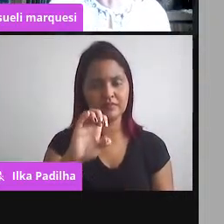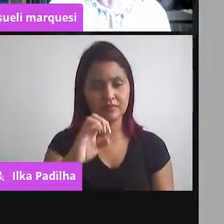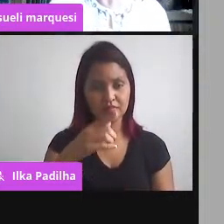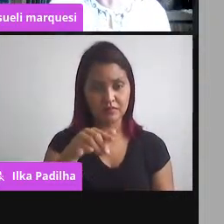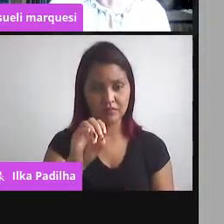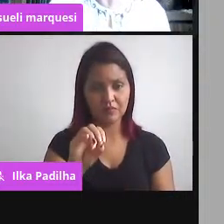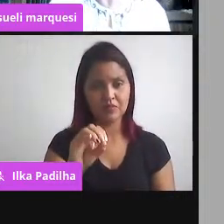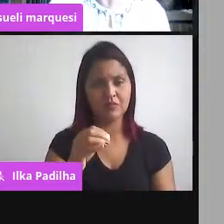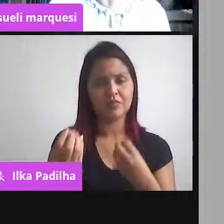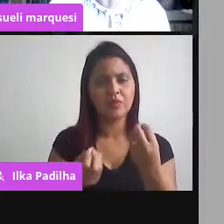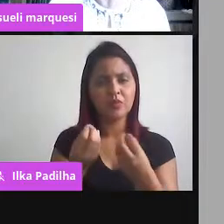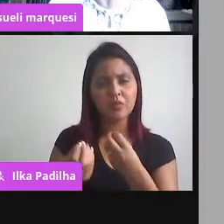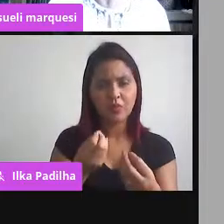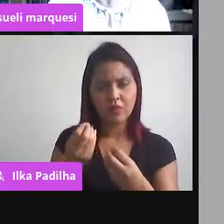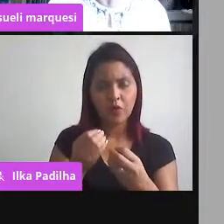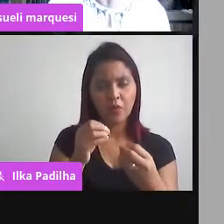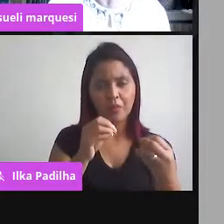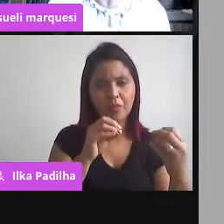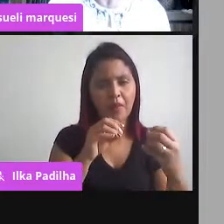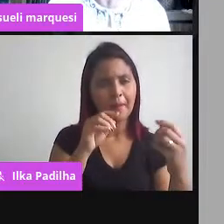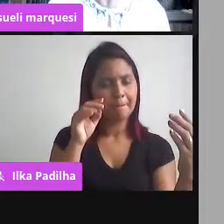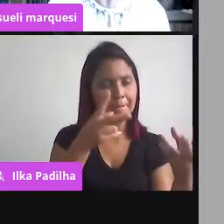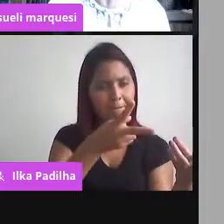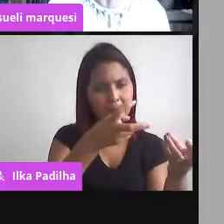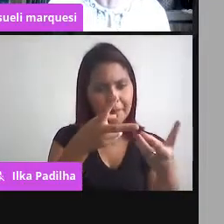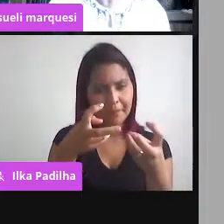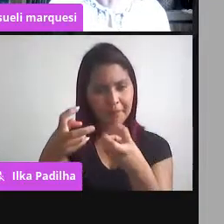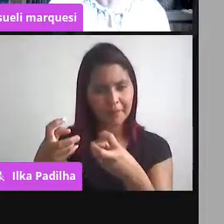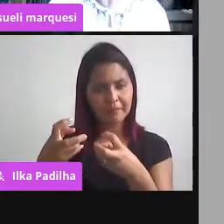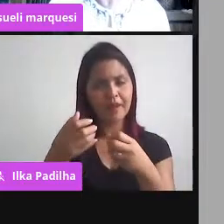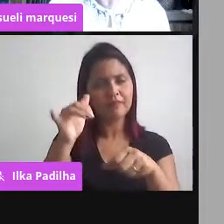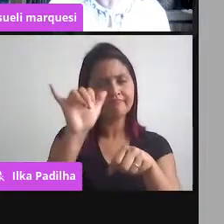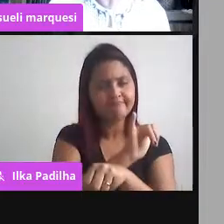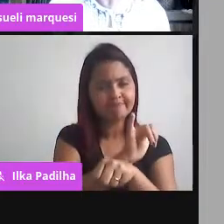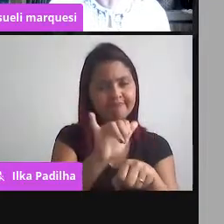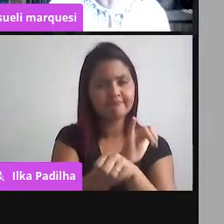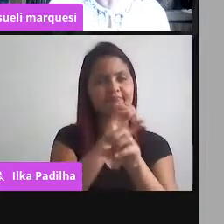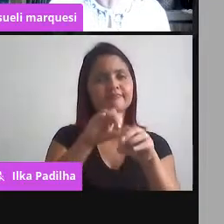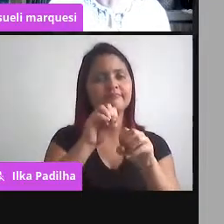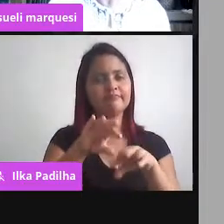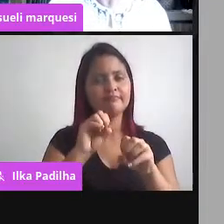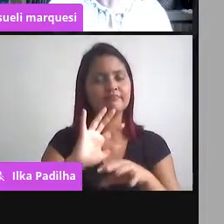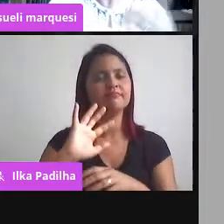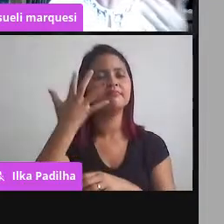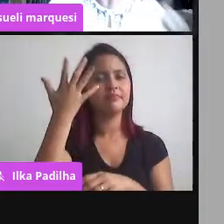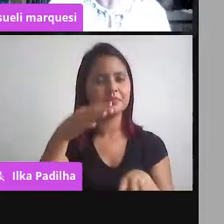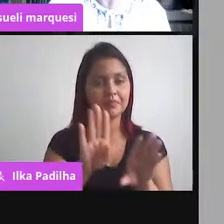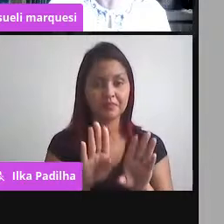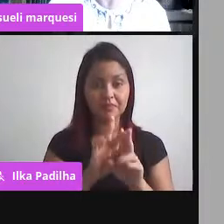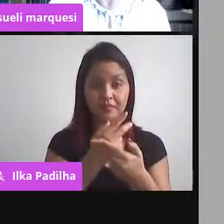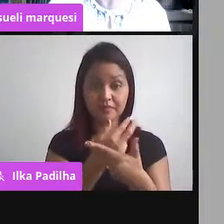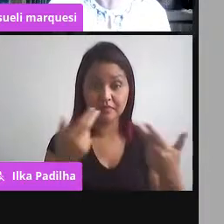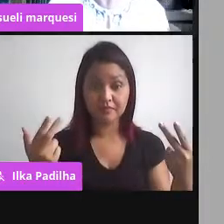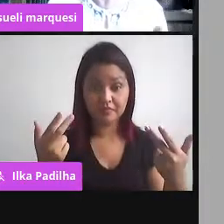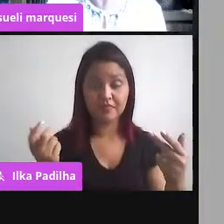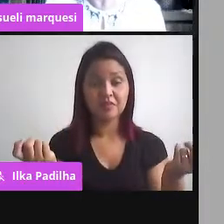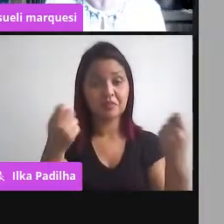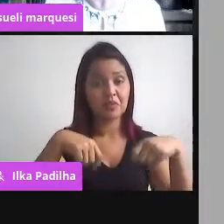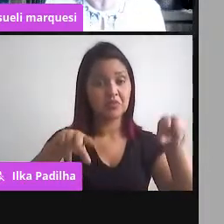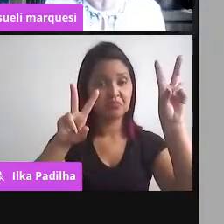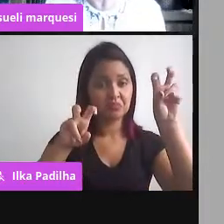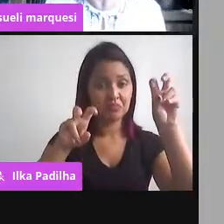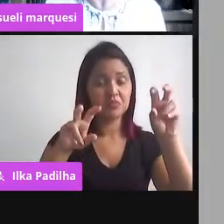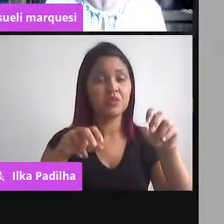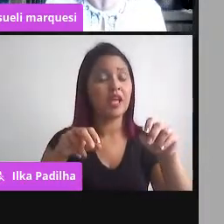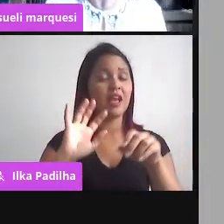abrem perspectivas para a definição de estratégias do ensino em diferentes manifestações, seja em situações de leitura, seja